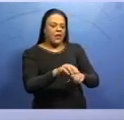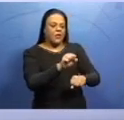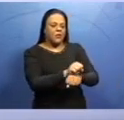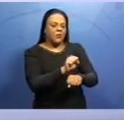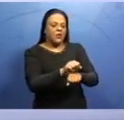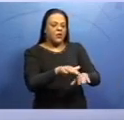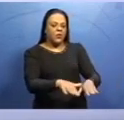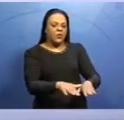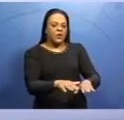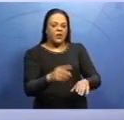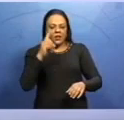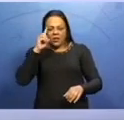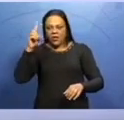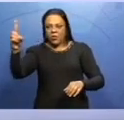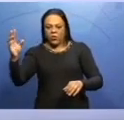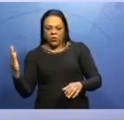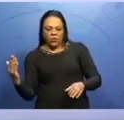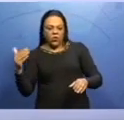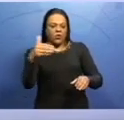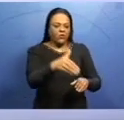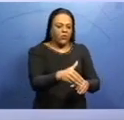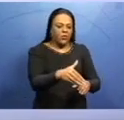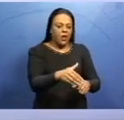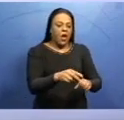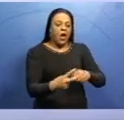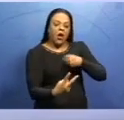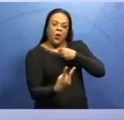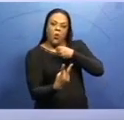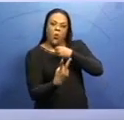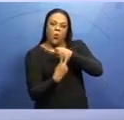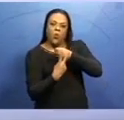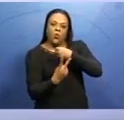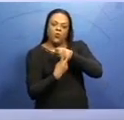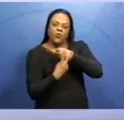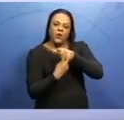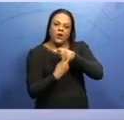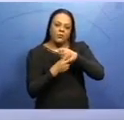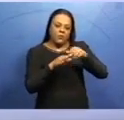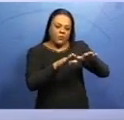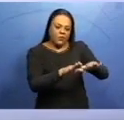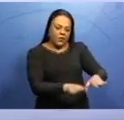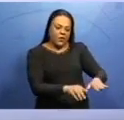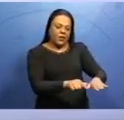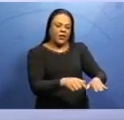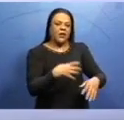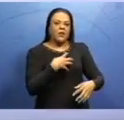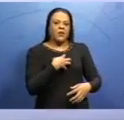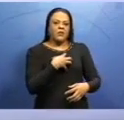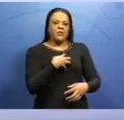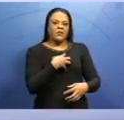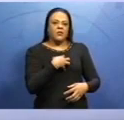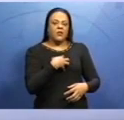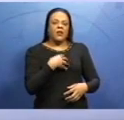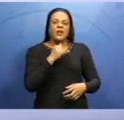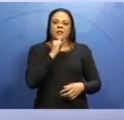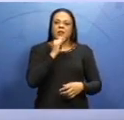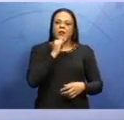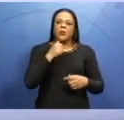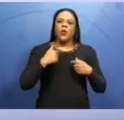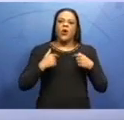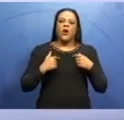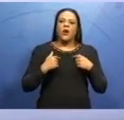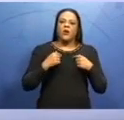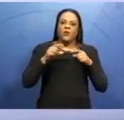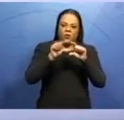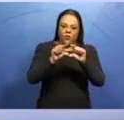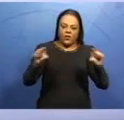verbo permaneceu, ele indica o quê? Que é um estado. Assim como se fosse uma frase: hoje eu estou feliz. Então,